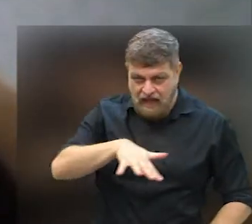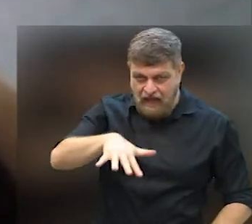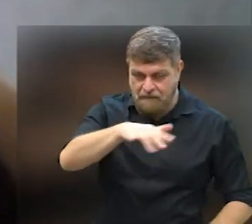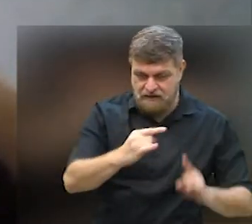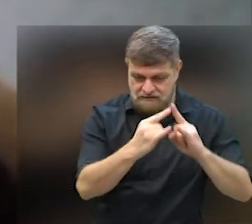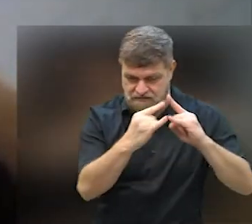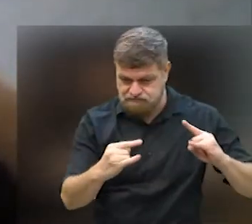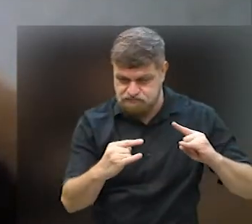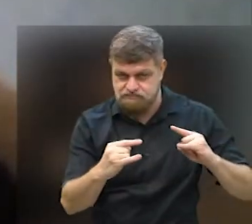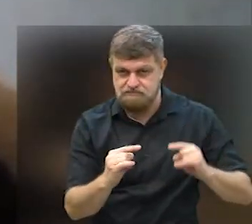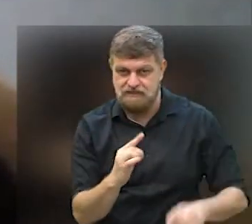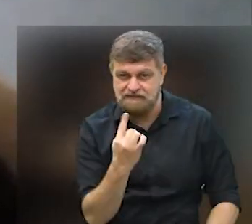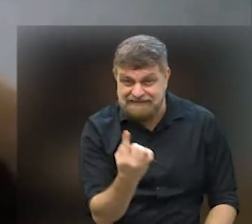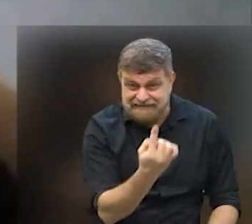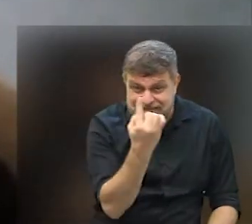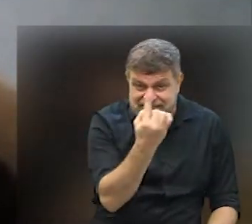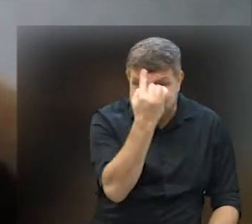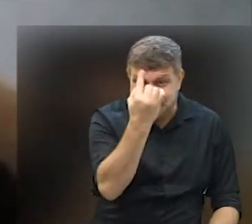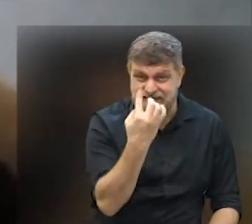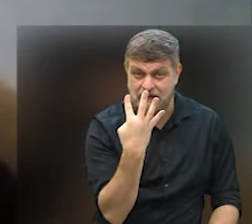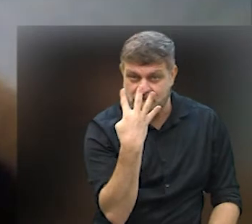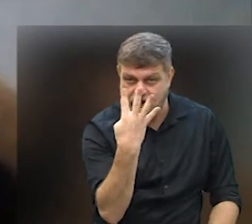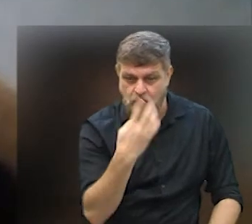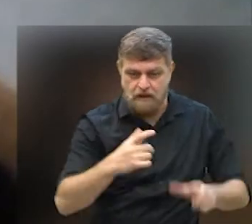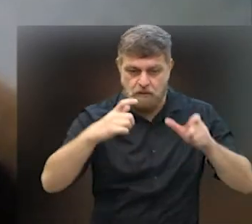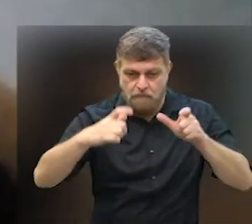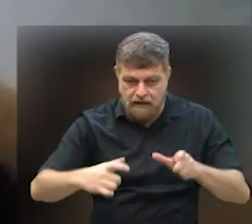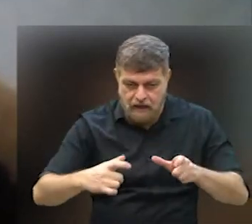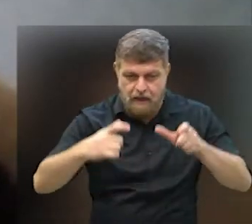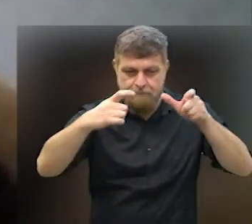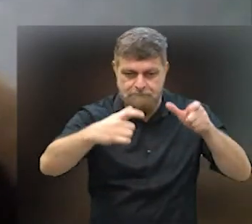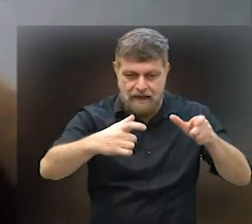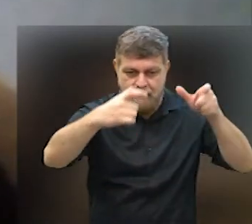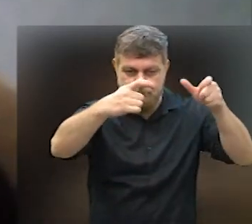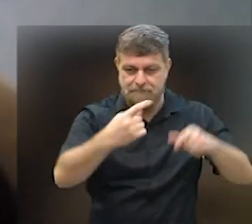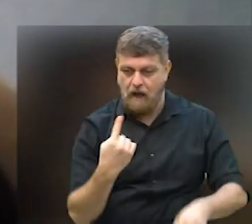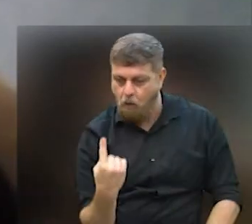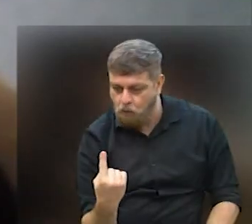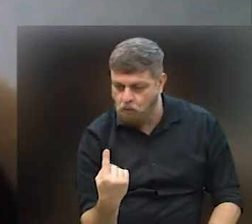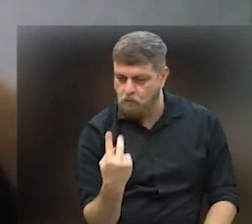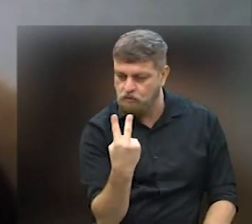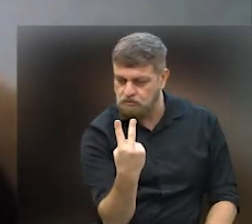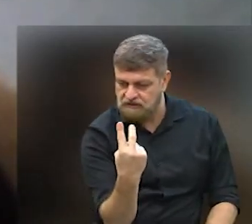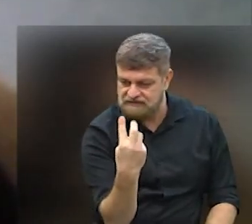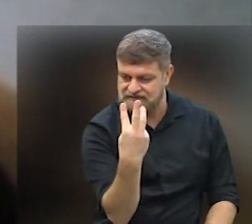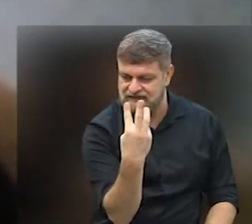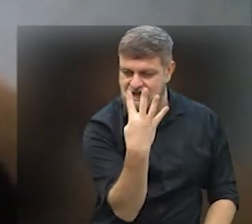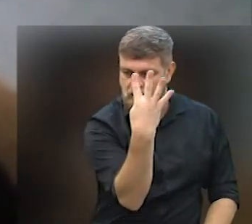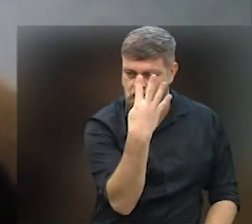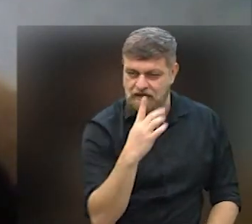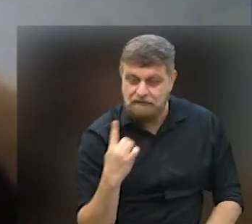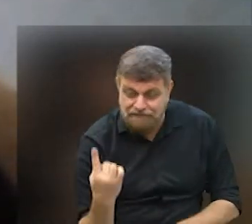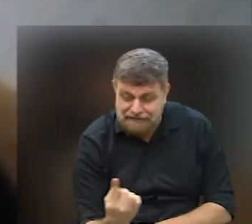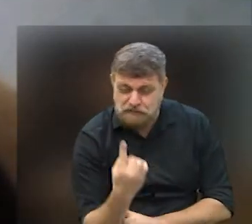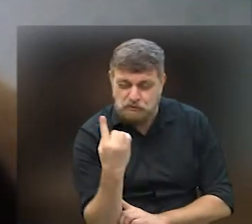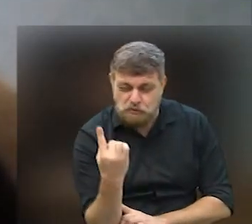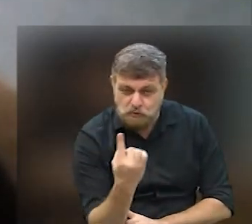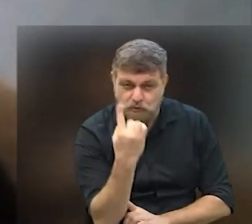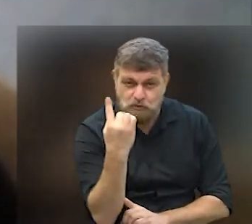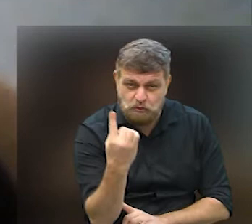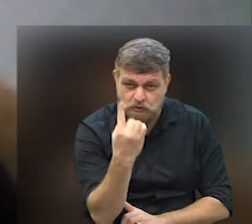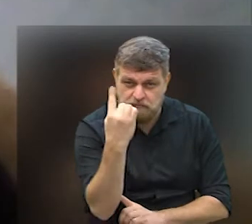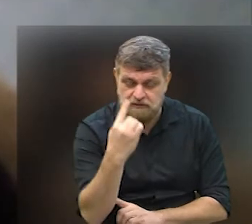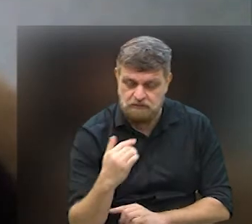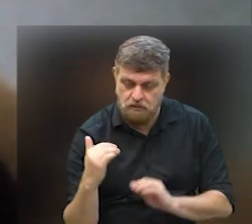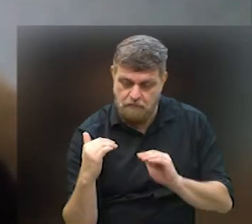então do campo base para cima, são mais 4 acampamentos, campo 1, campo 2, campo 3, campo 4, são os campos em altitude. E